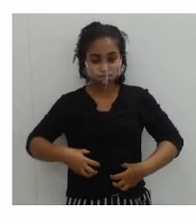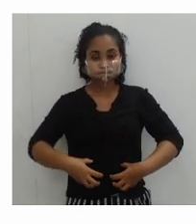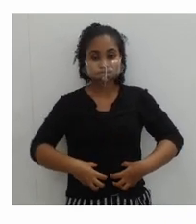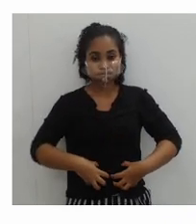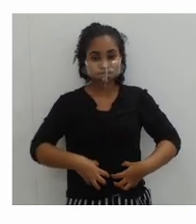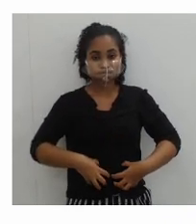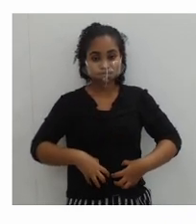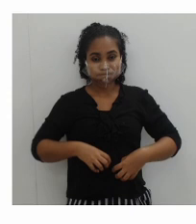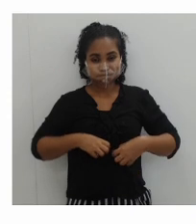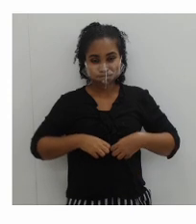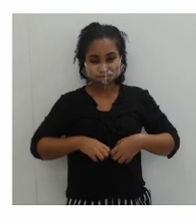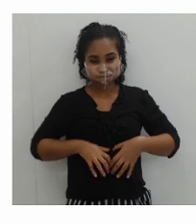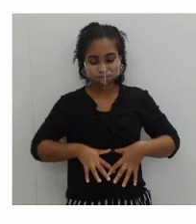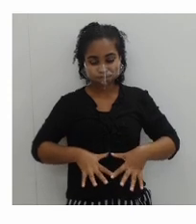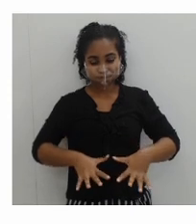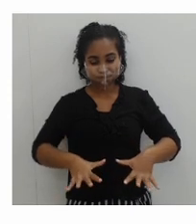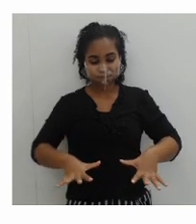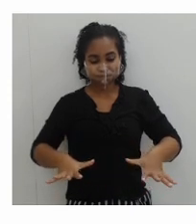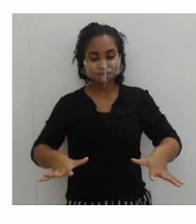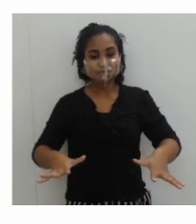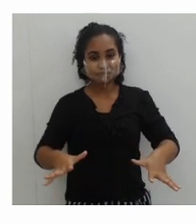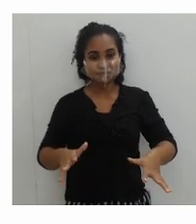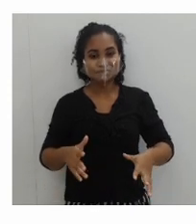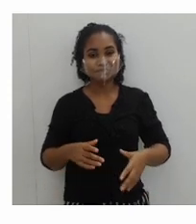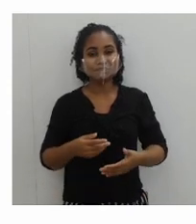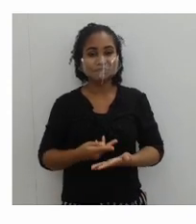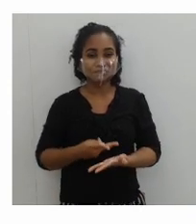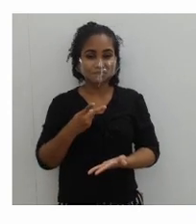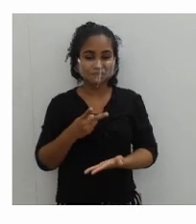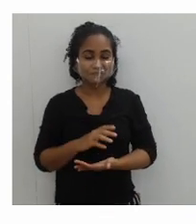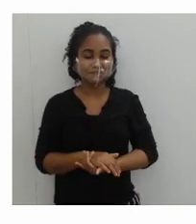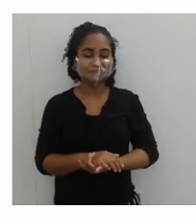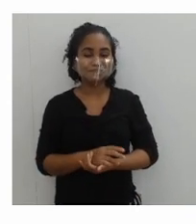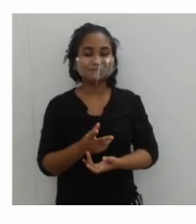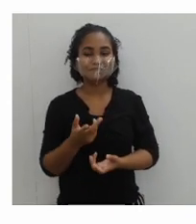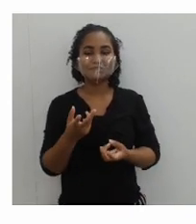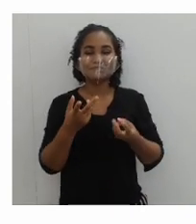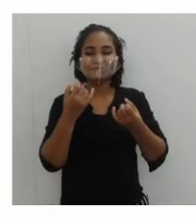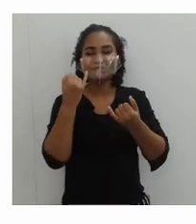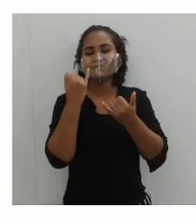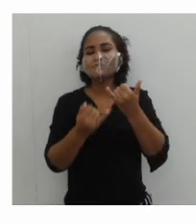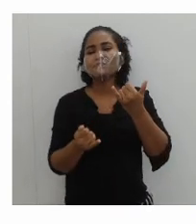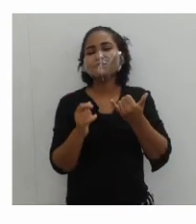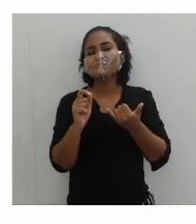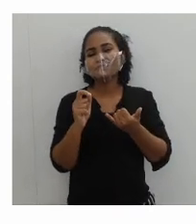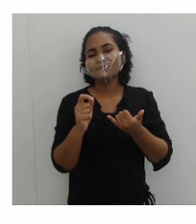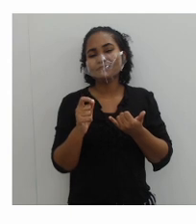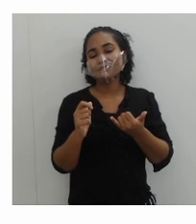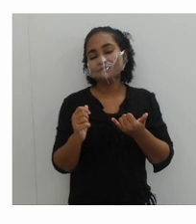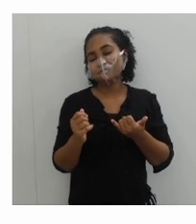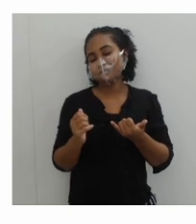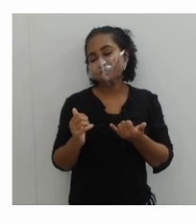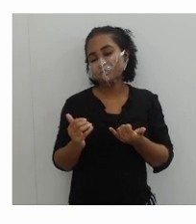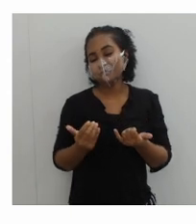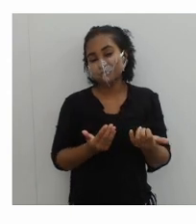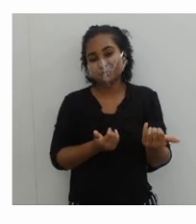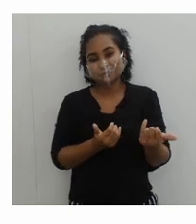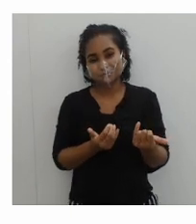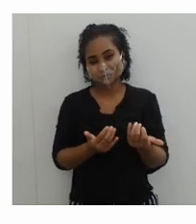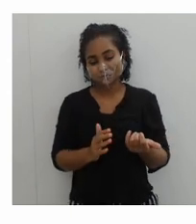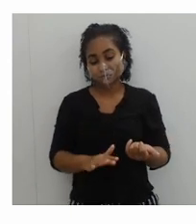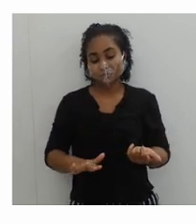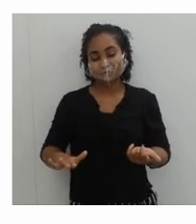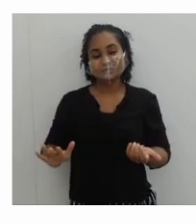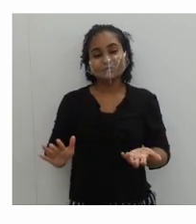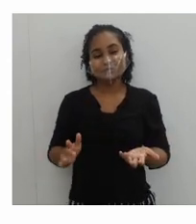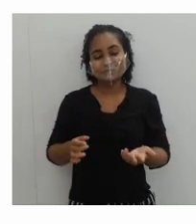a liberação das larvas. As larvas, que é como se fosse os adolescentes, né? As